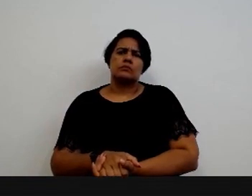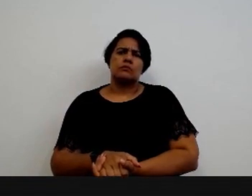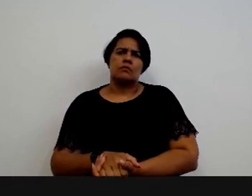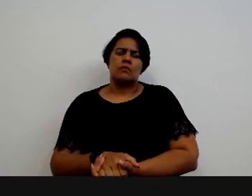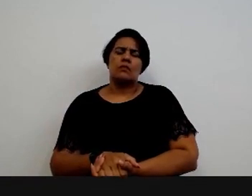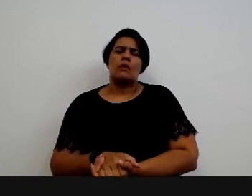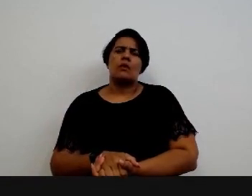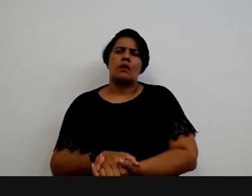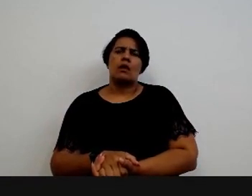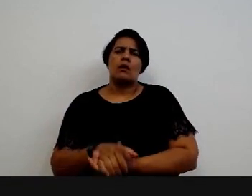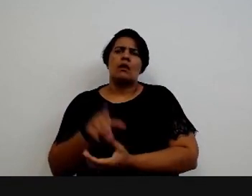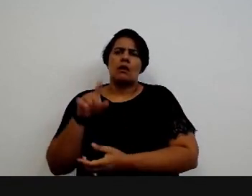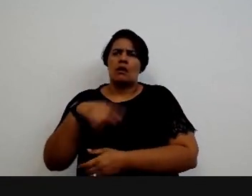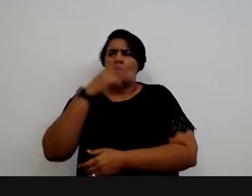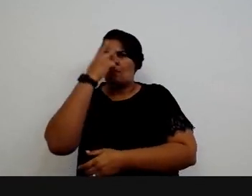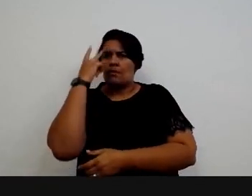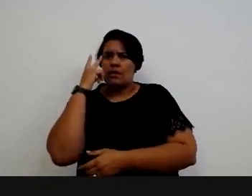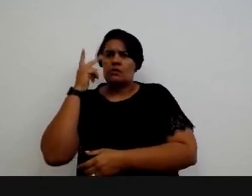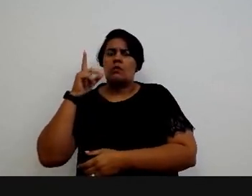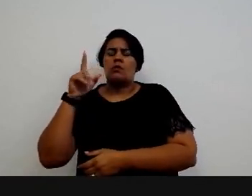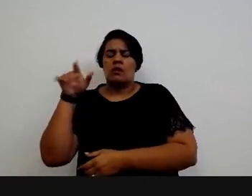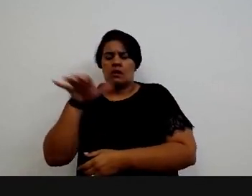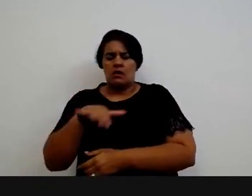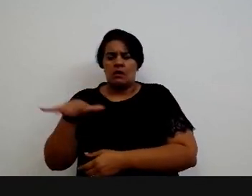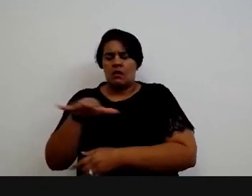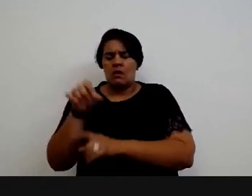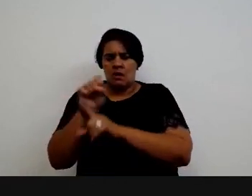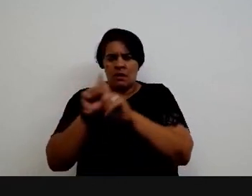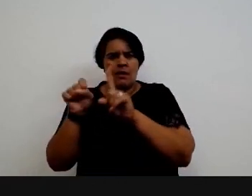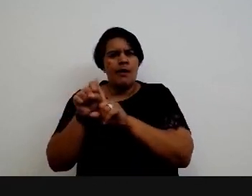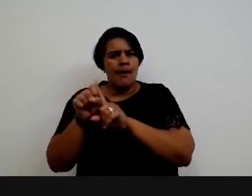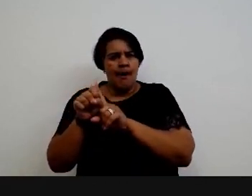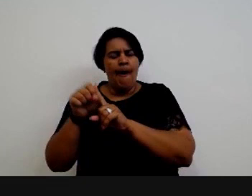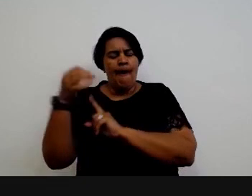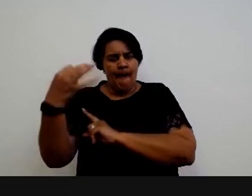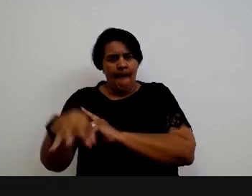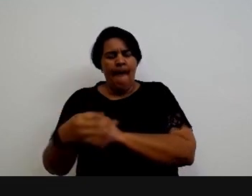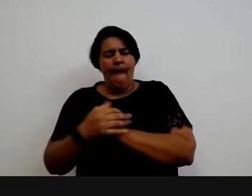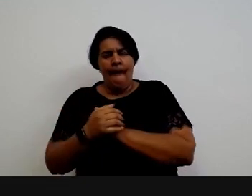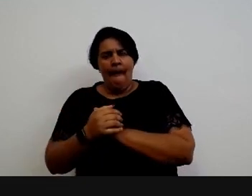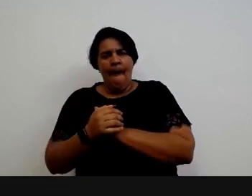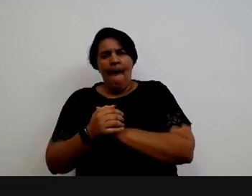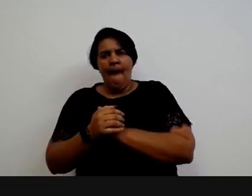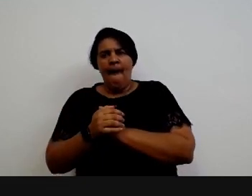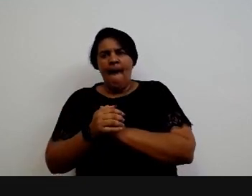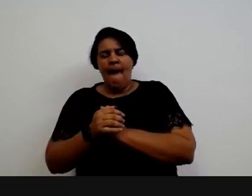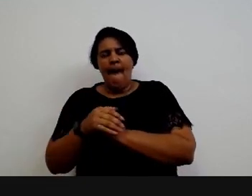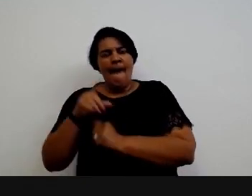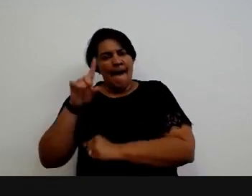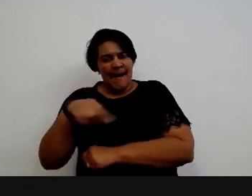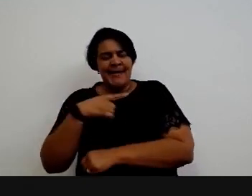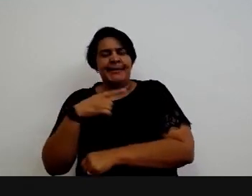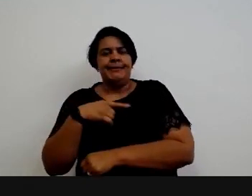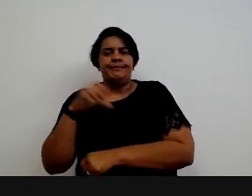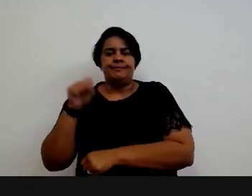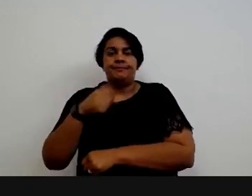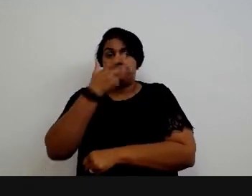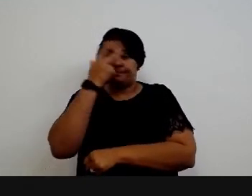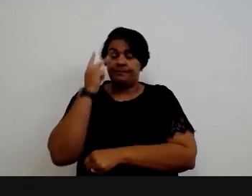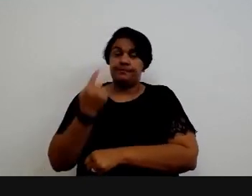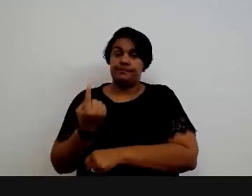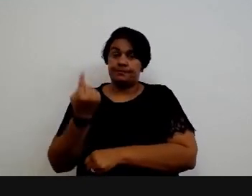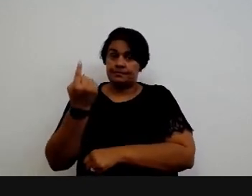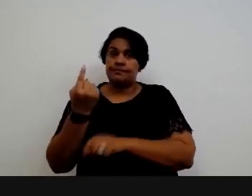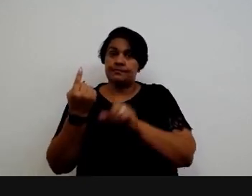um protagonista da nossa sociedade. Então, toda essa ampliação, ela passa por isso. Ela passa por esse jovem que participou